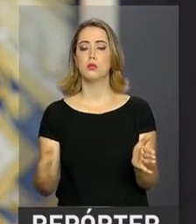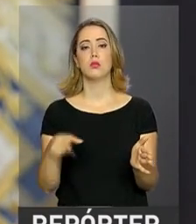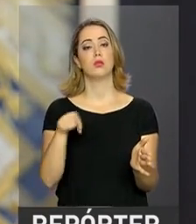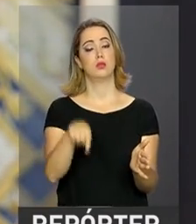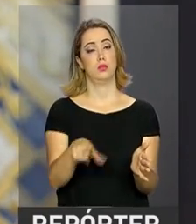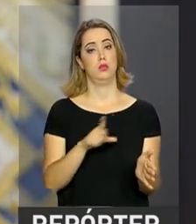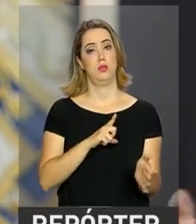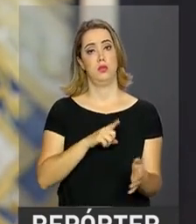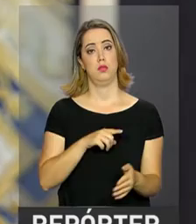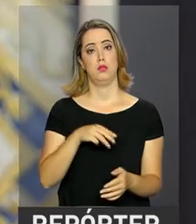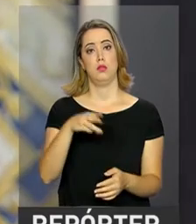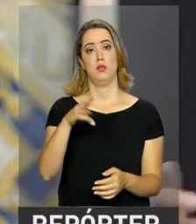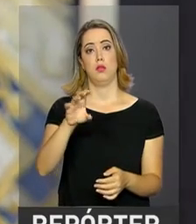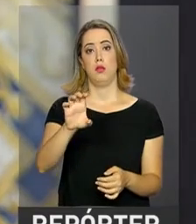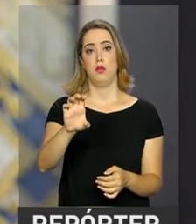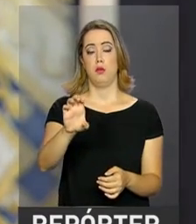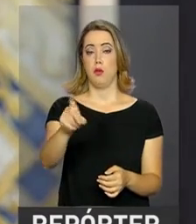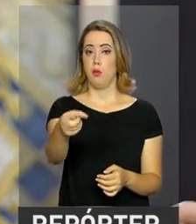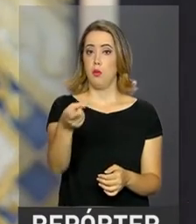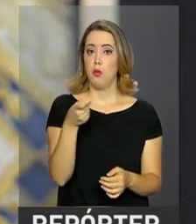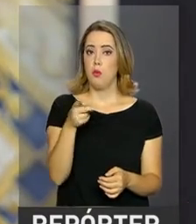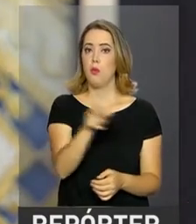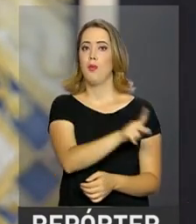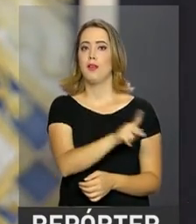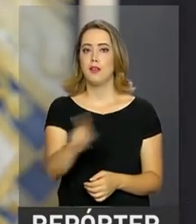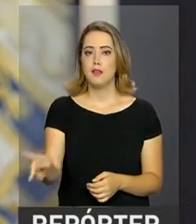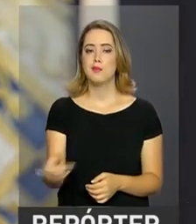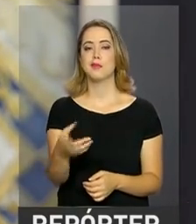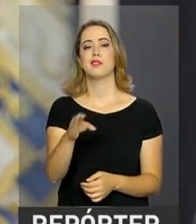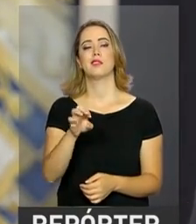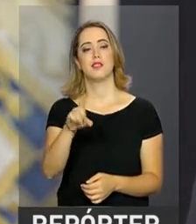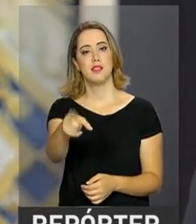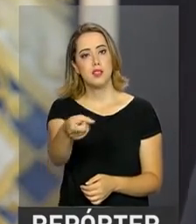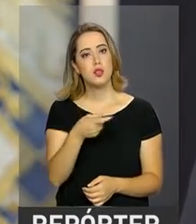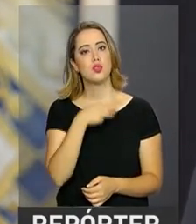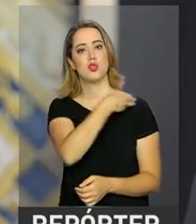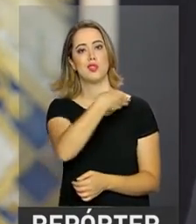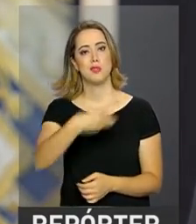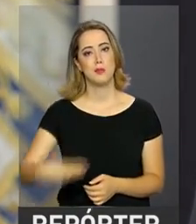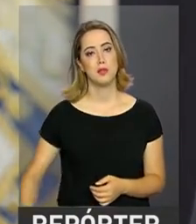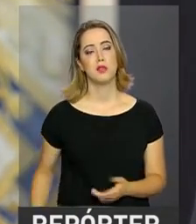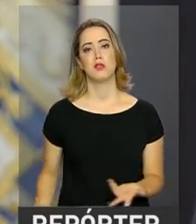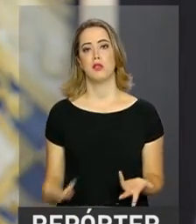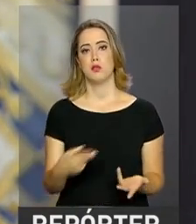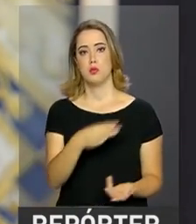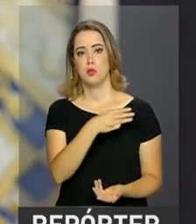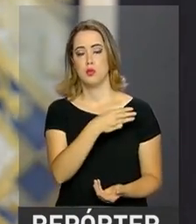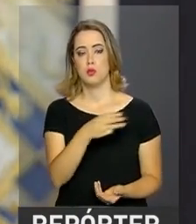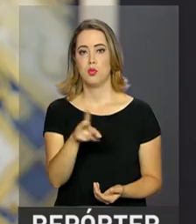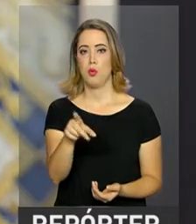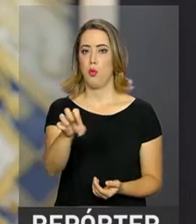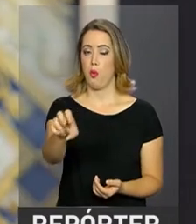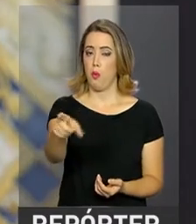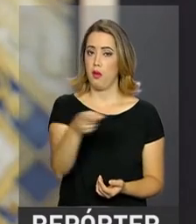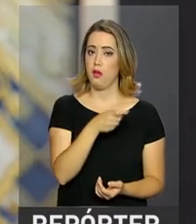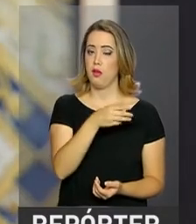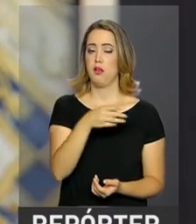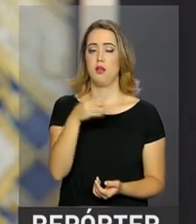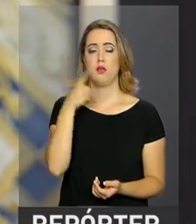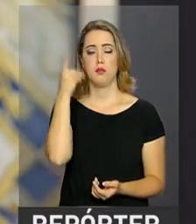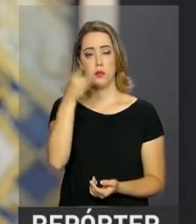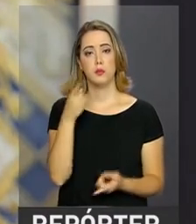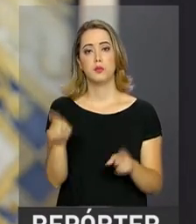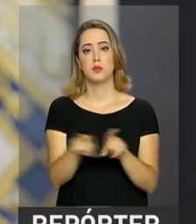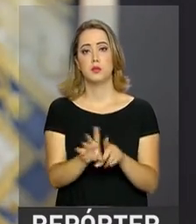o ex presidente e ex ministro ex parlamentar é mário soares intensificou enormemente